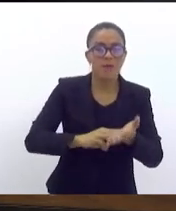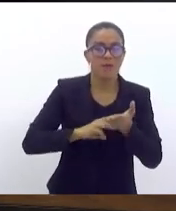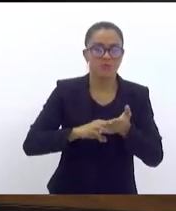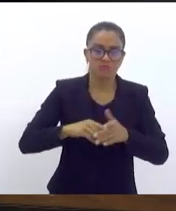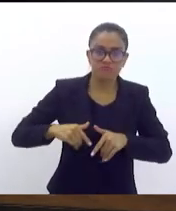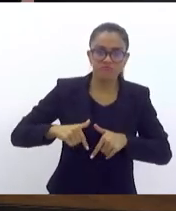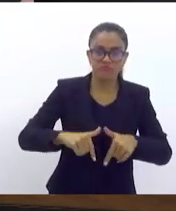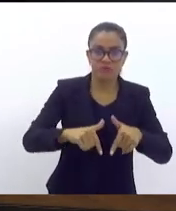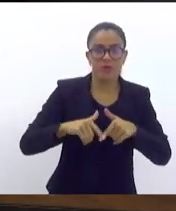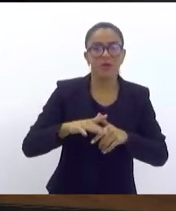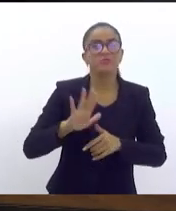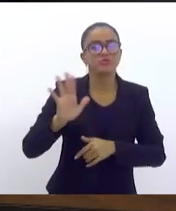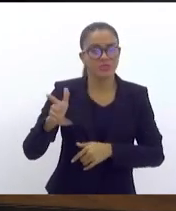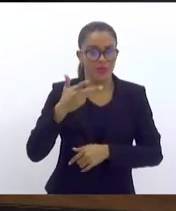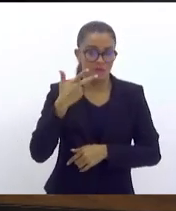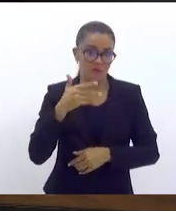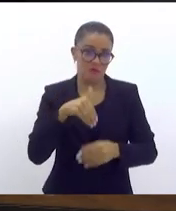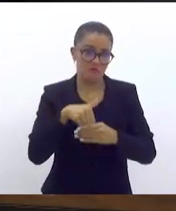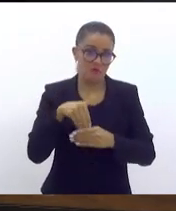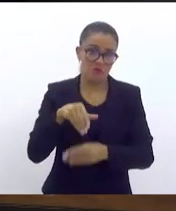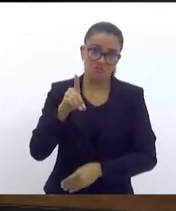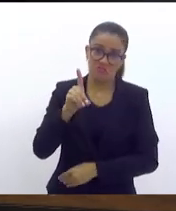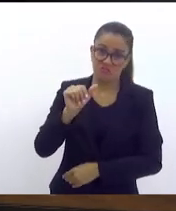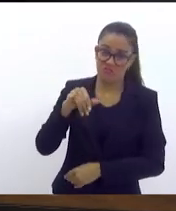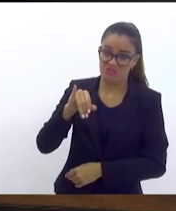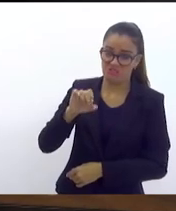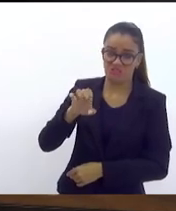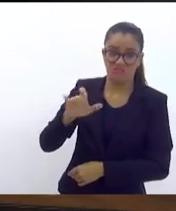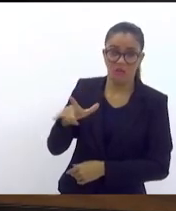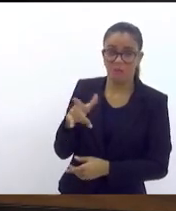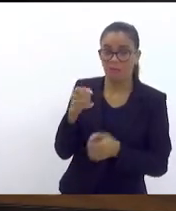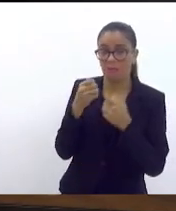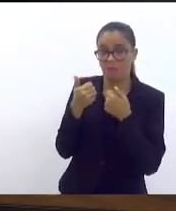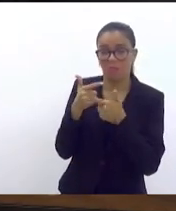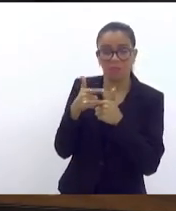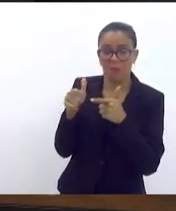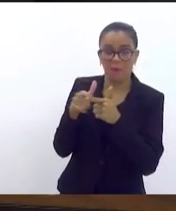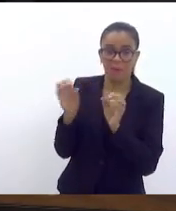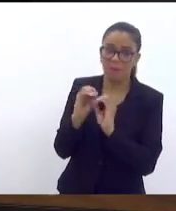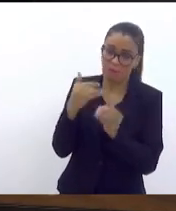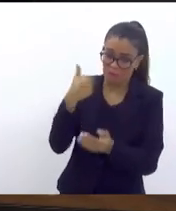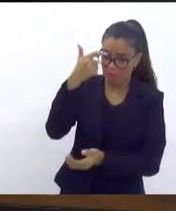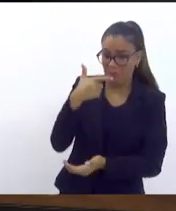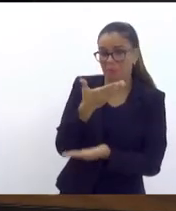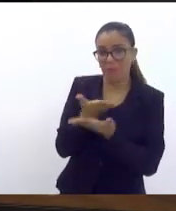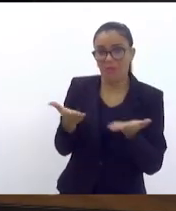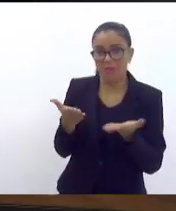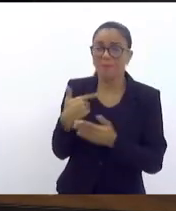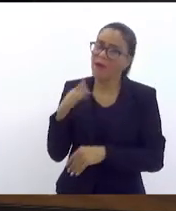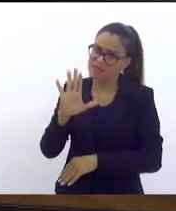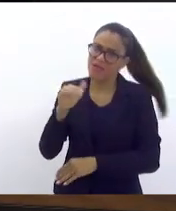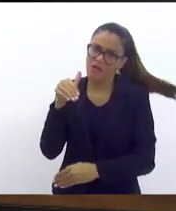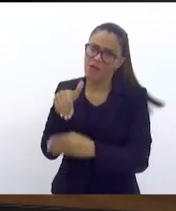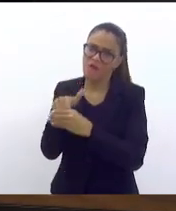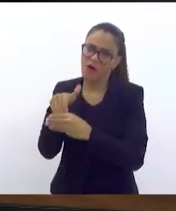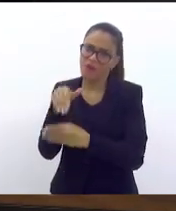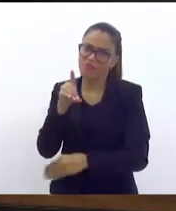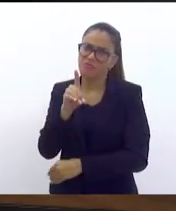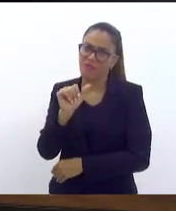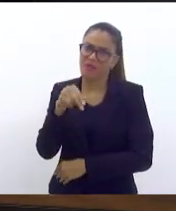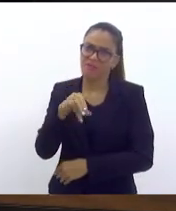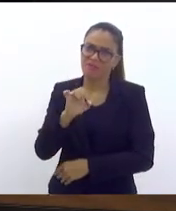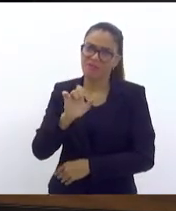Apesar dele já ter declarado voto ao Daniel librelon Sem problema também perdi mas eu votaria no Daniel livrão também